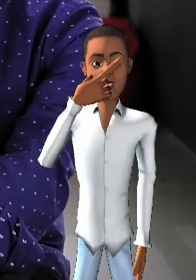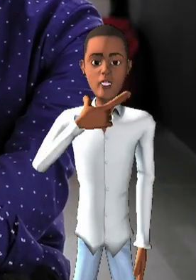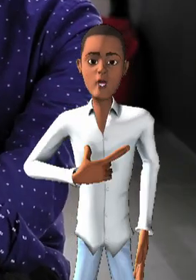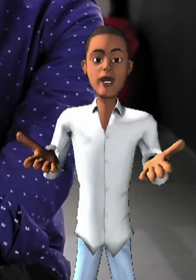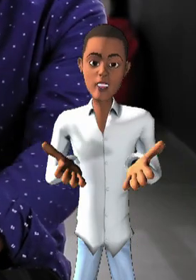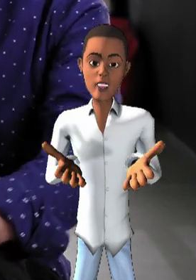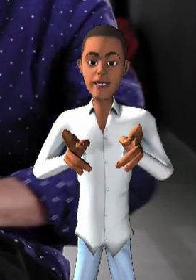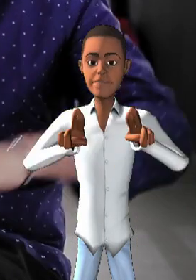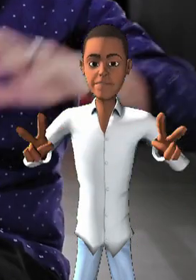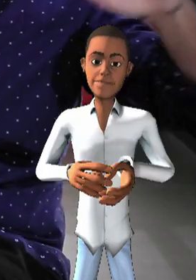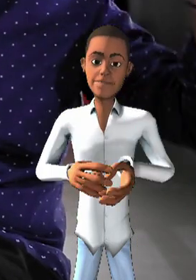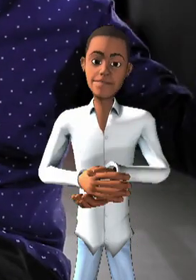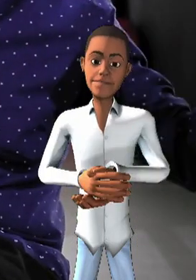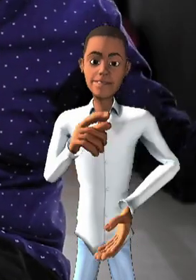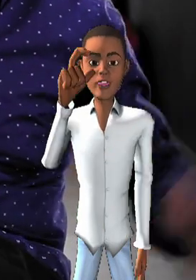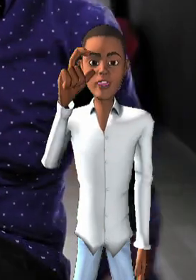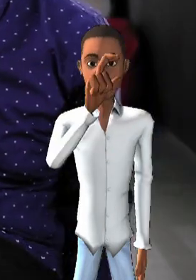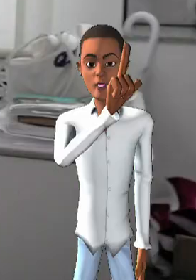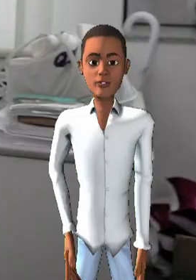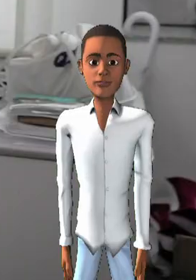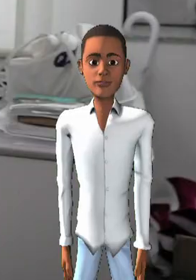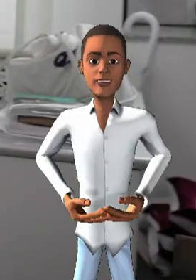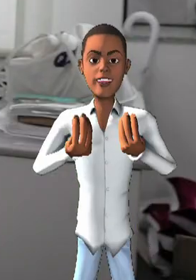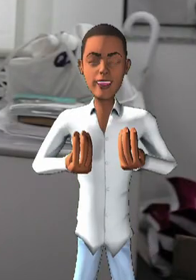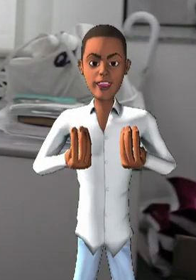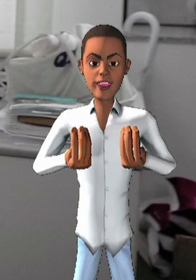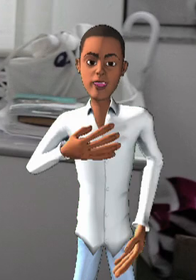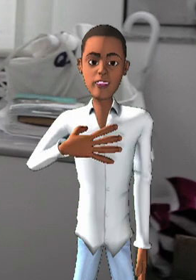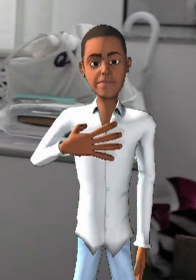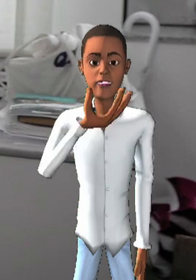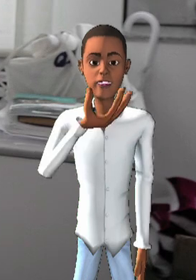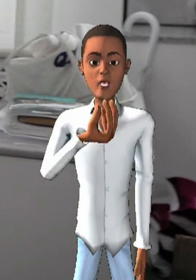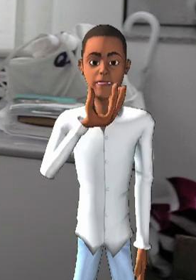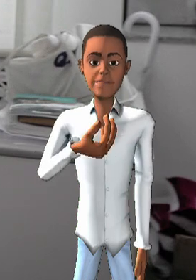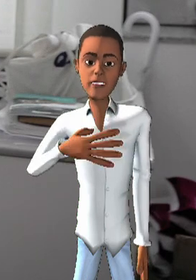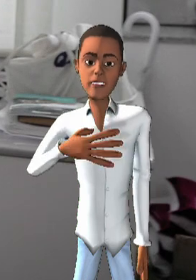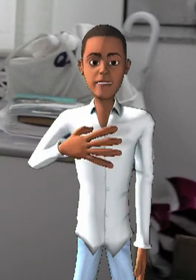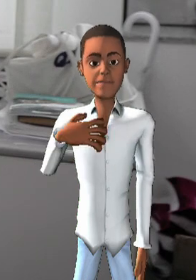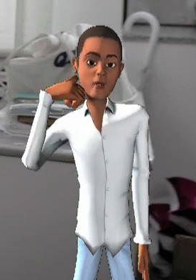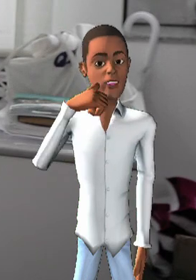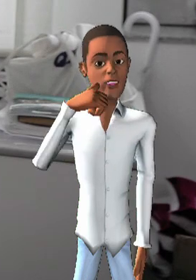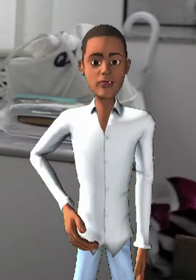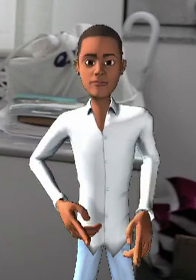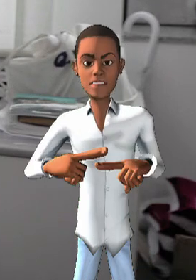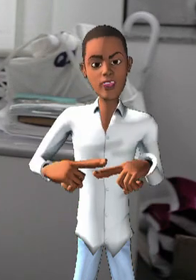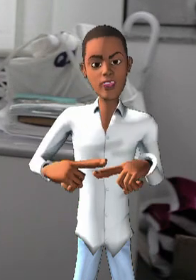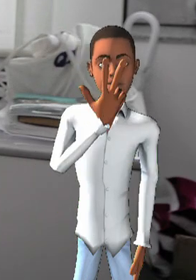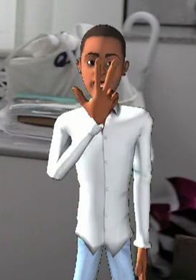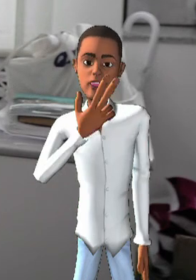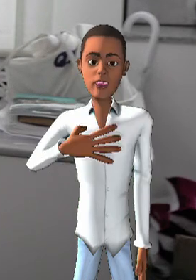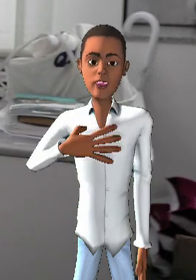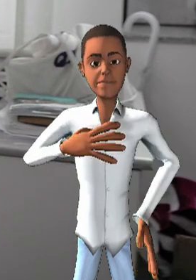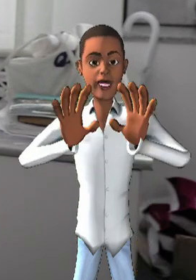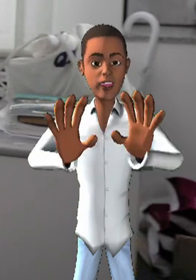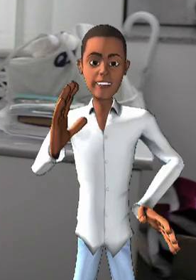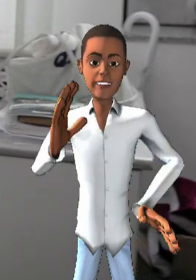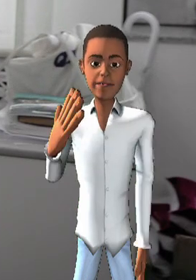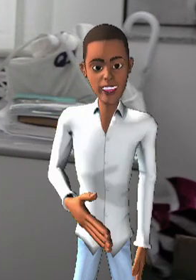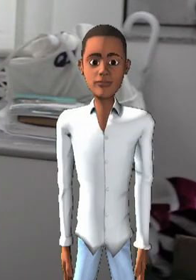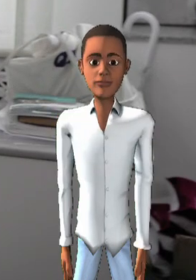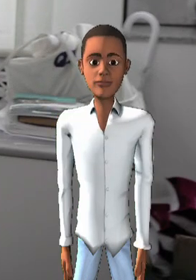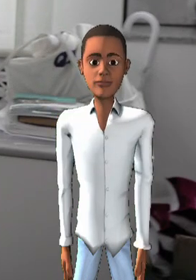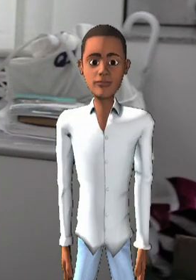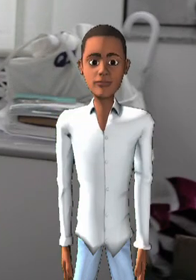educação nisso, você falar, agora eu vou ser diferente. Como ser um homem, como ser uma mulher, nessa estrutura de